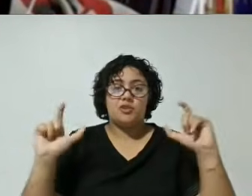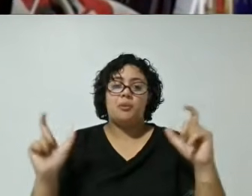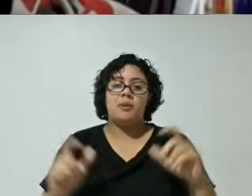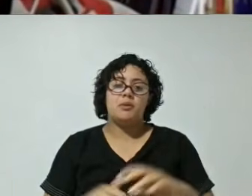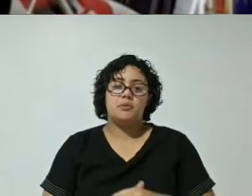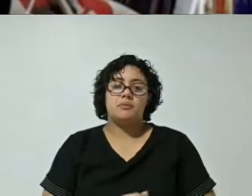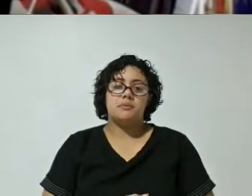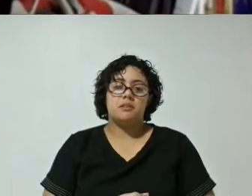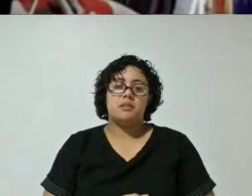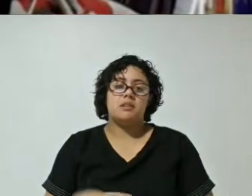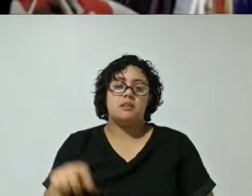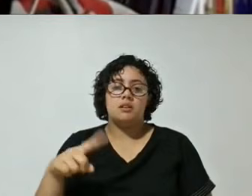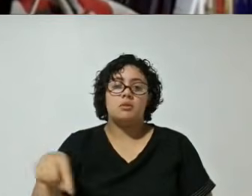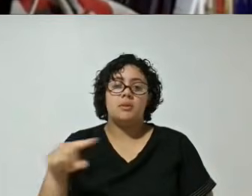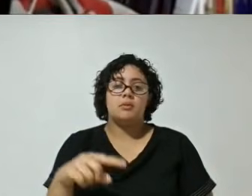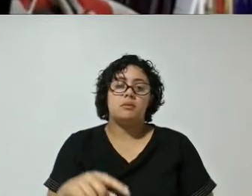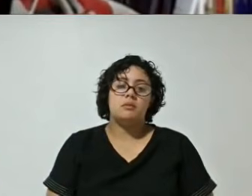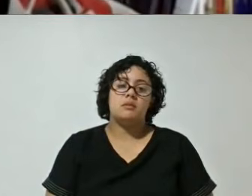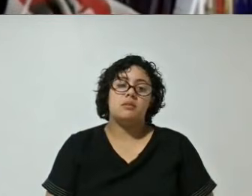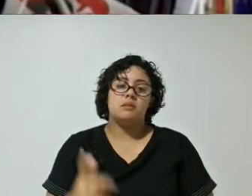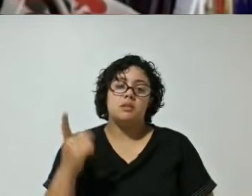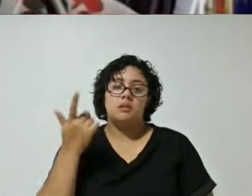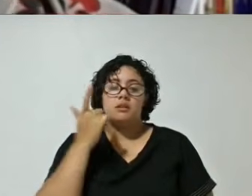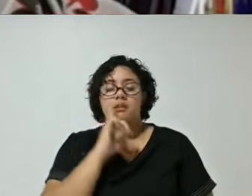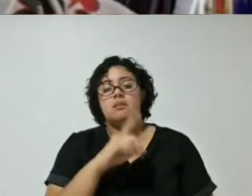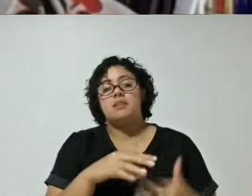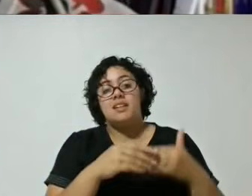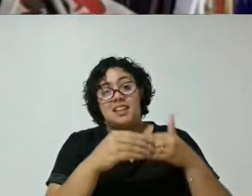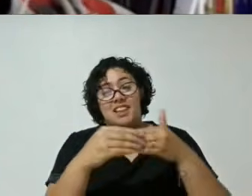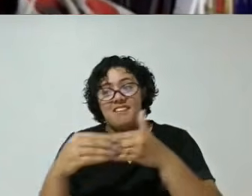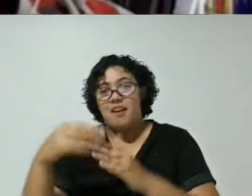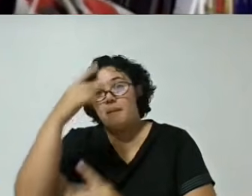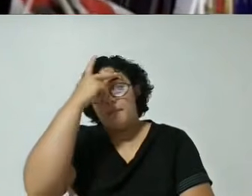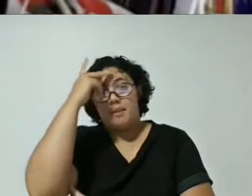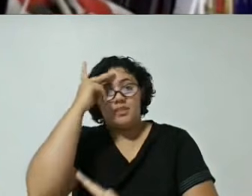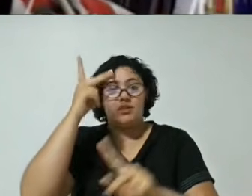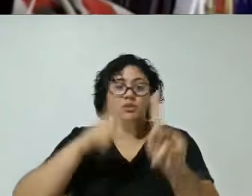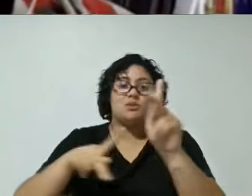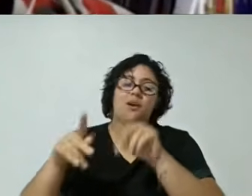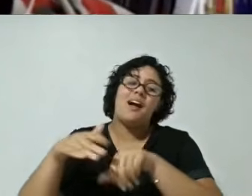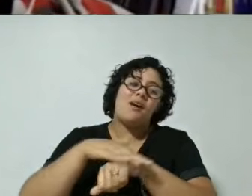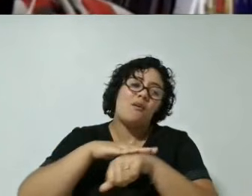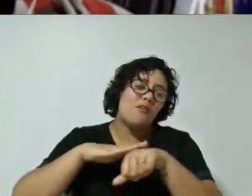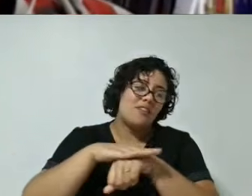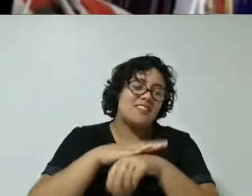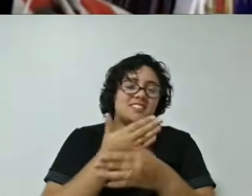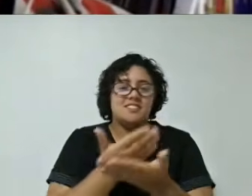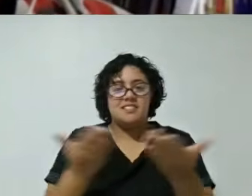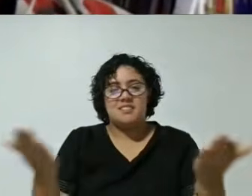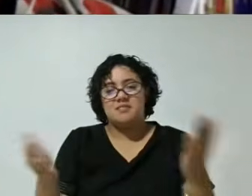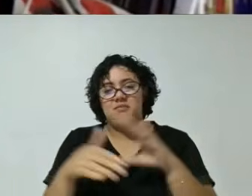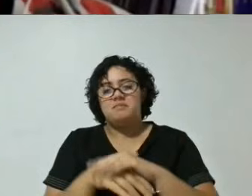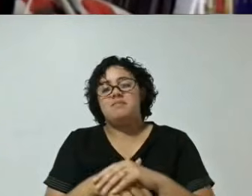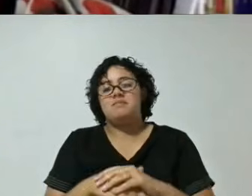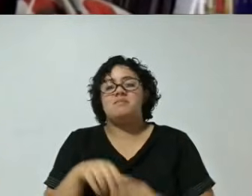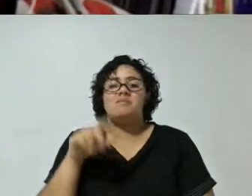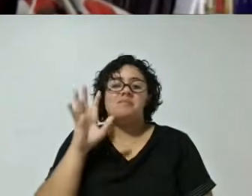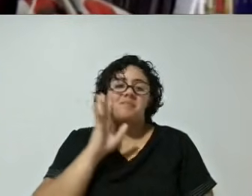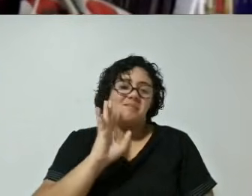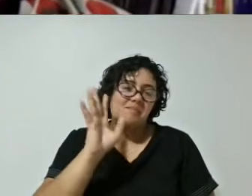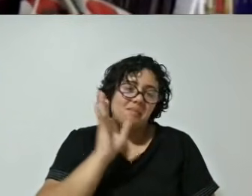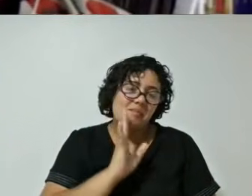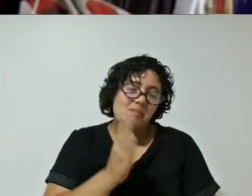gente Uhum. conseguia, né, levar esse pessoal lá Levá-los, para né? conversar com os meninos. Ai, que massa. Para eles devia